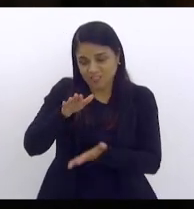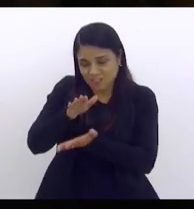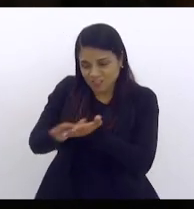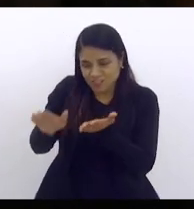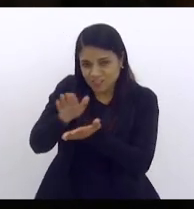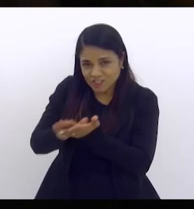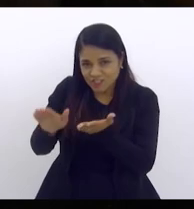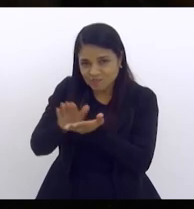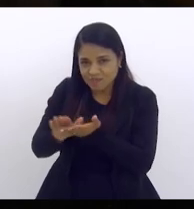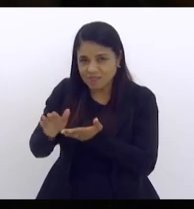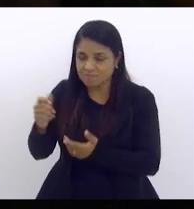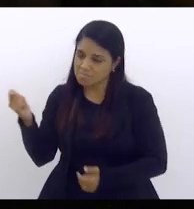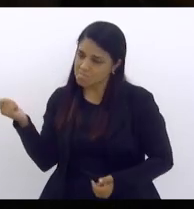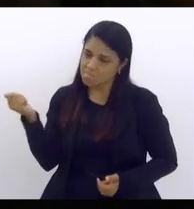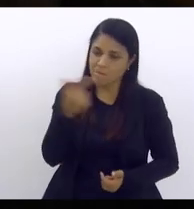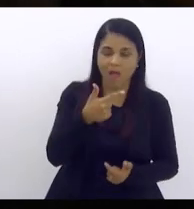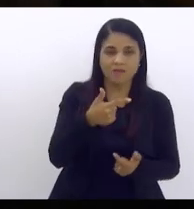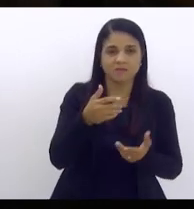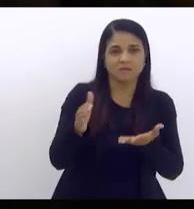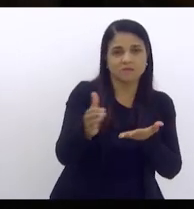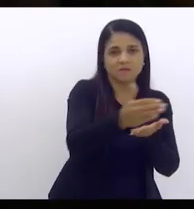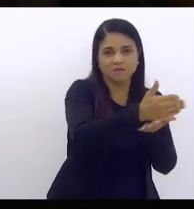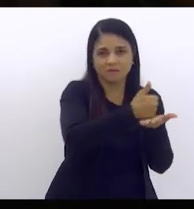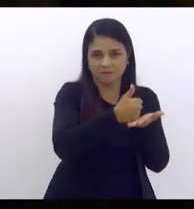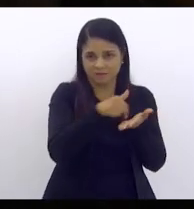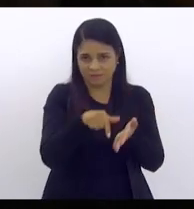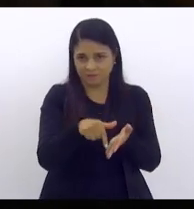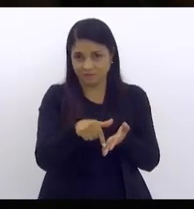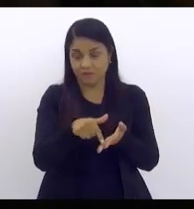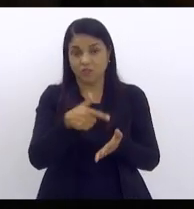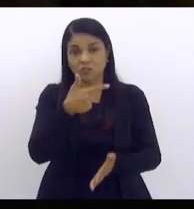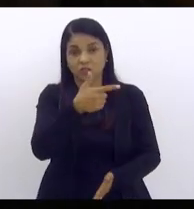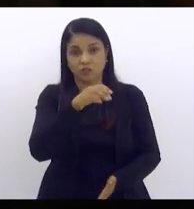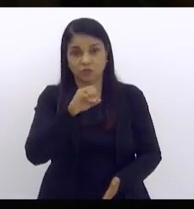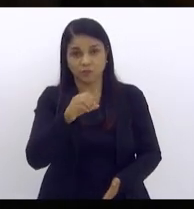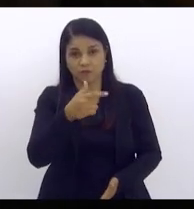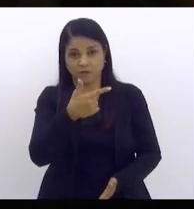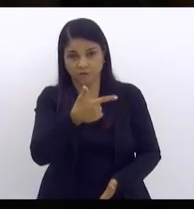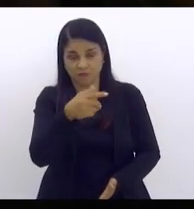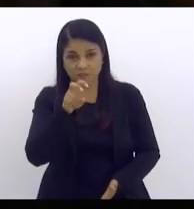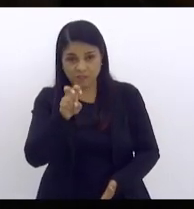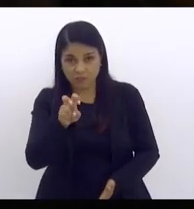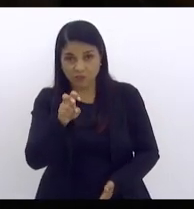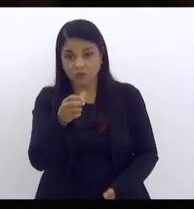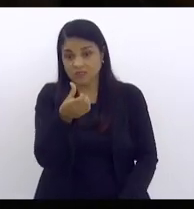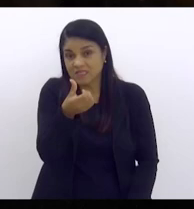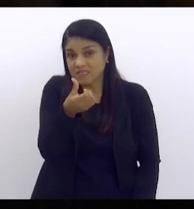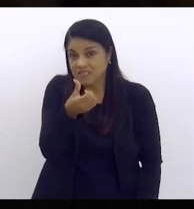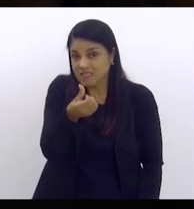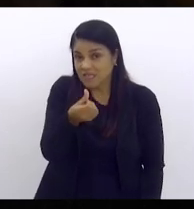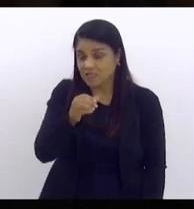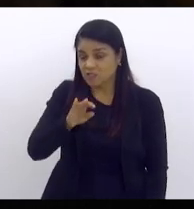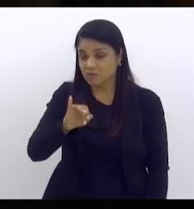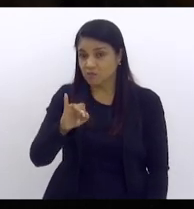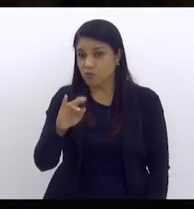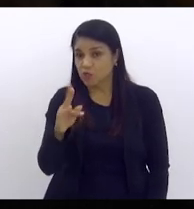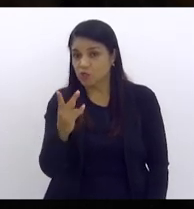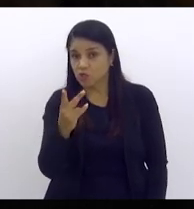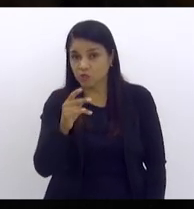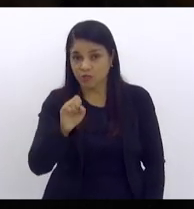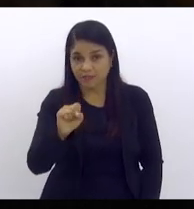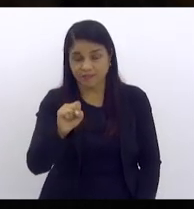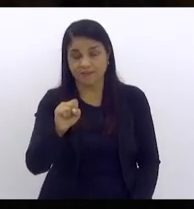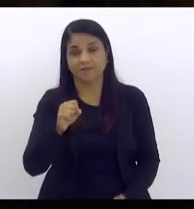nesse montante. Em 2025, 6 bilhões de reais. E